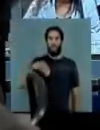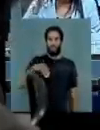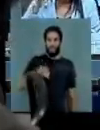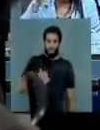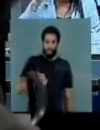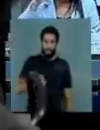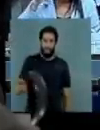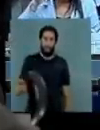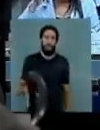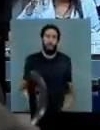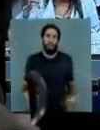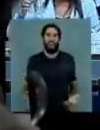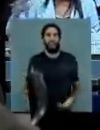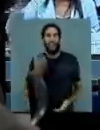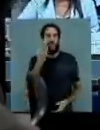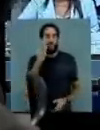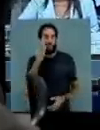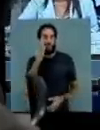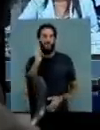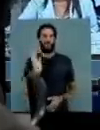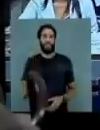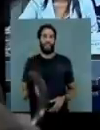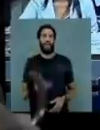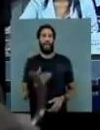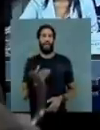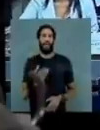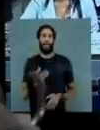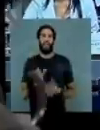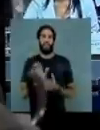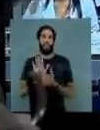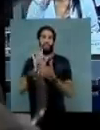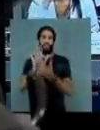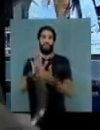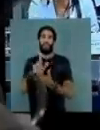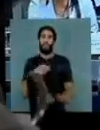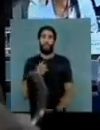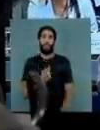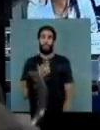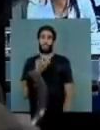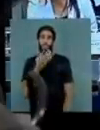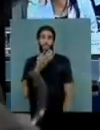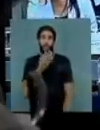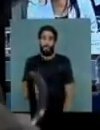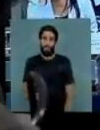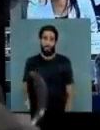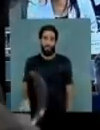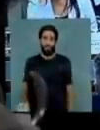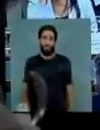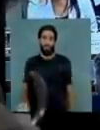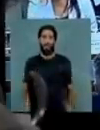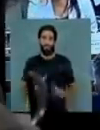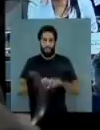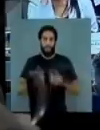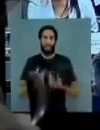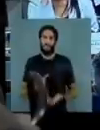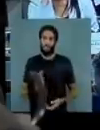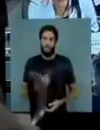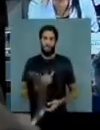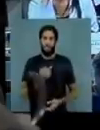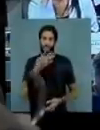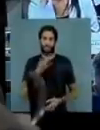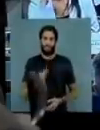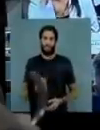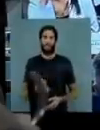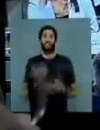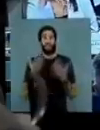vossa excelência já apresentou essa questão de ordem e nós não conhecemos dessa questão de ordem por esse motivo vossa